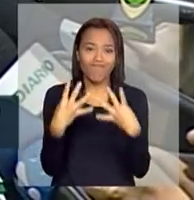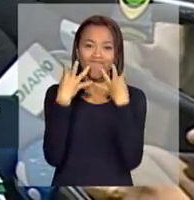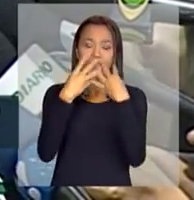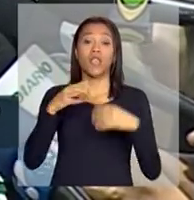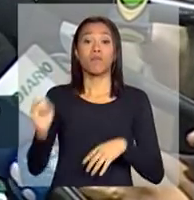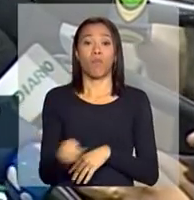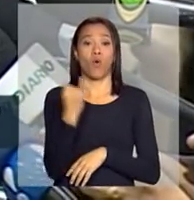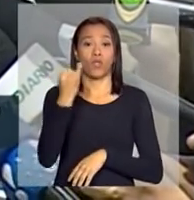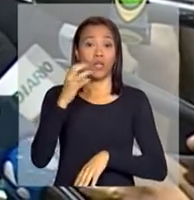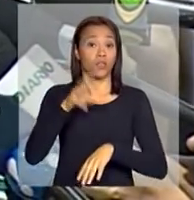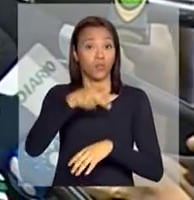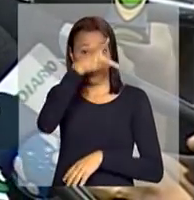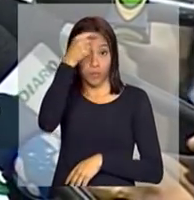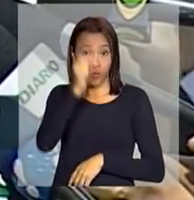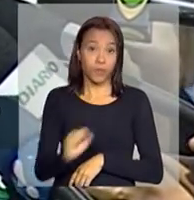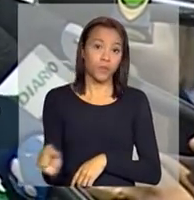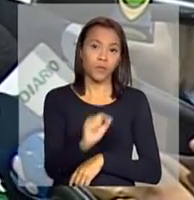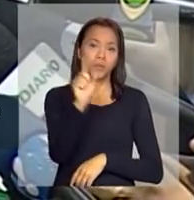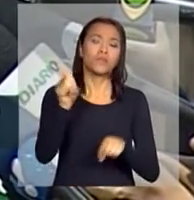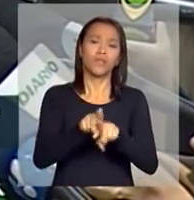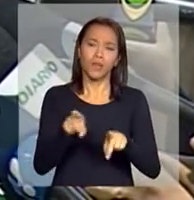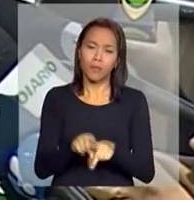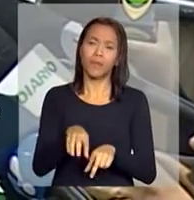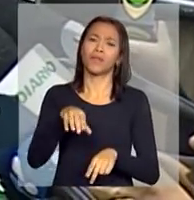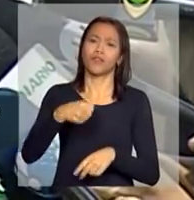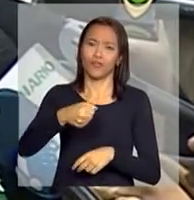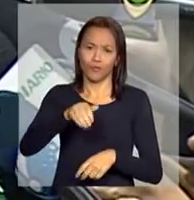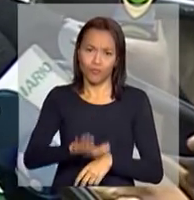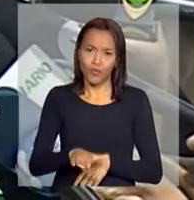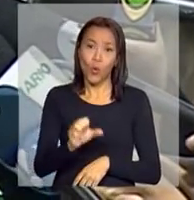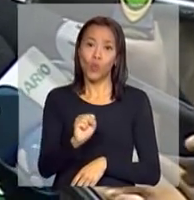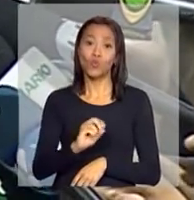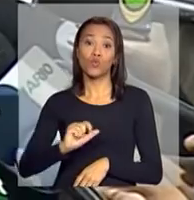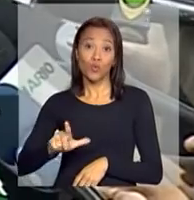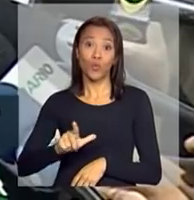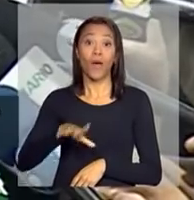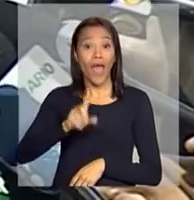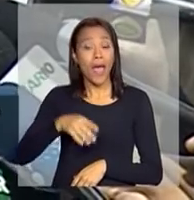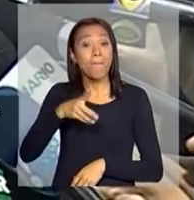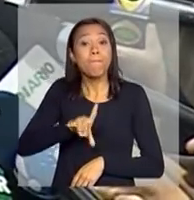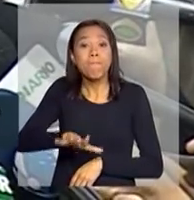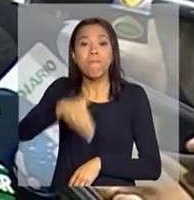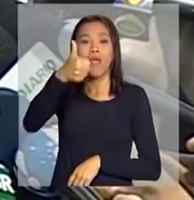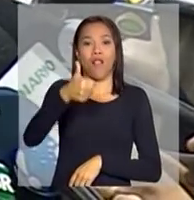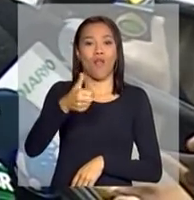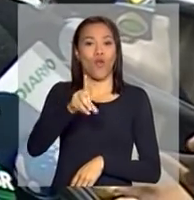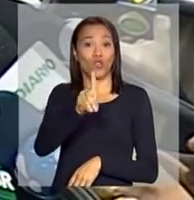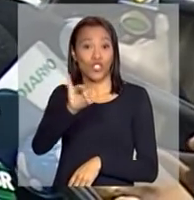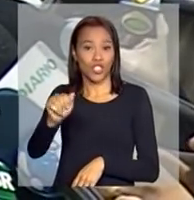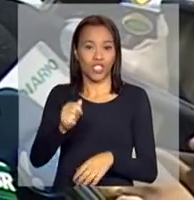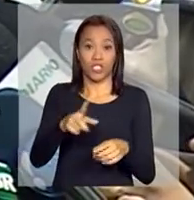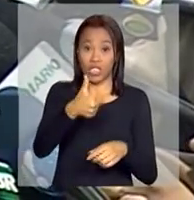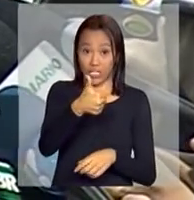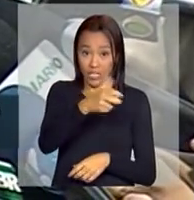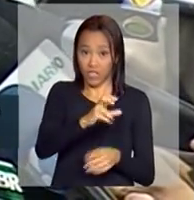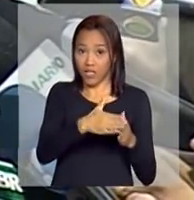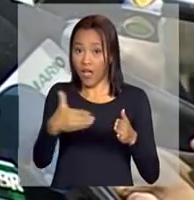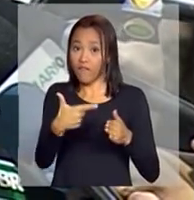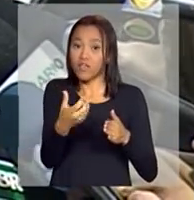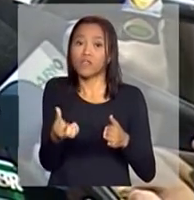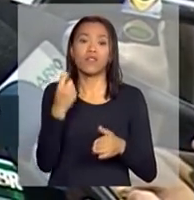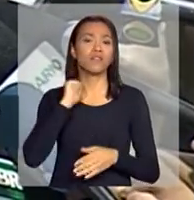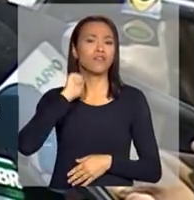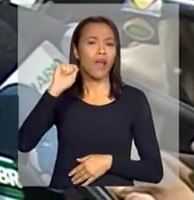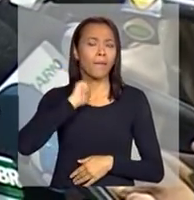dos municípios do sul do país aproveitar essa data, que é a melhor data para vacinação, de 15 a 26 de abril, fazer